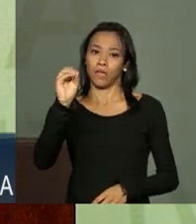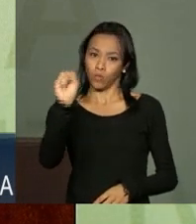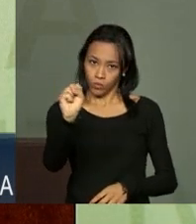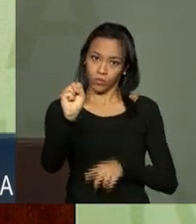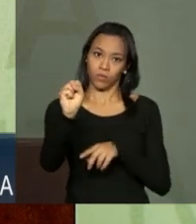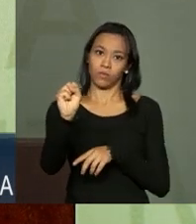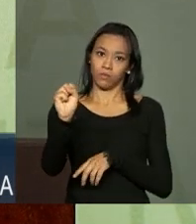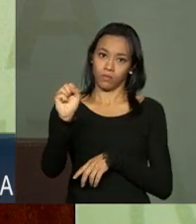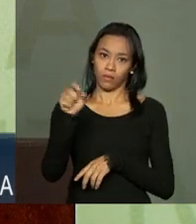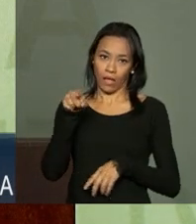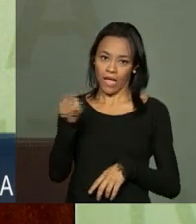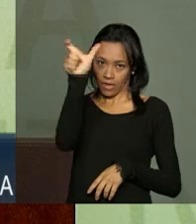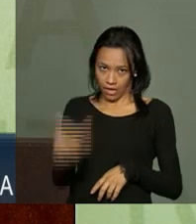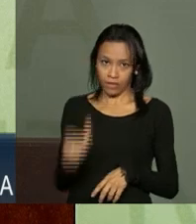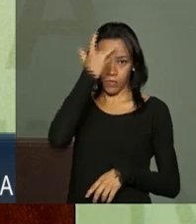Milton Santos